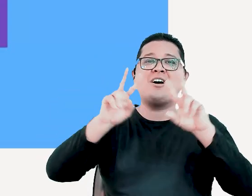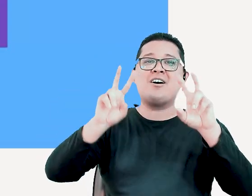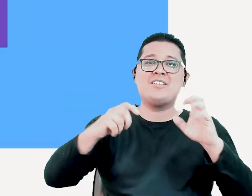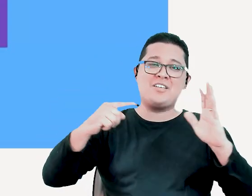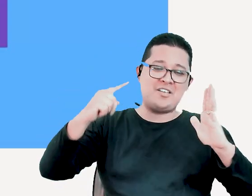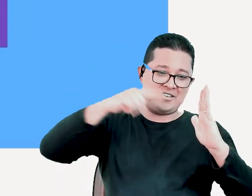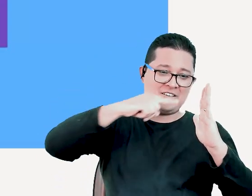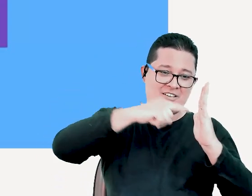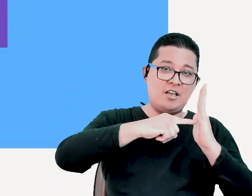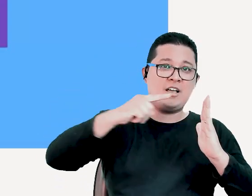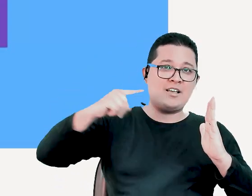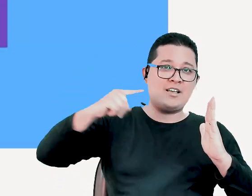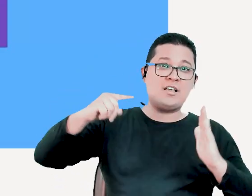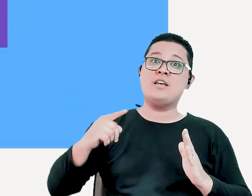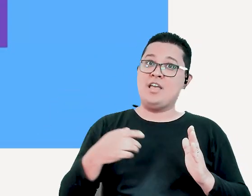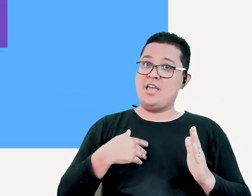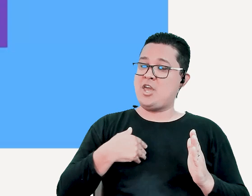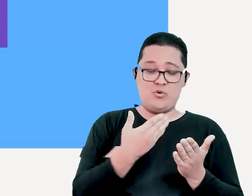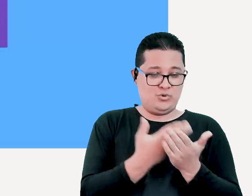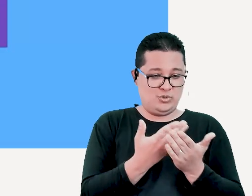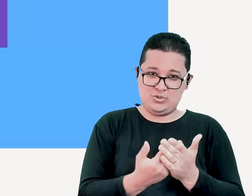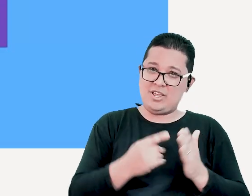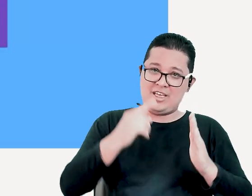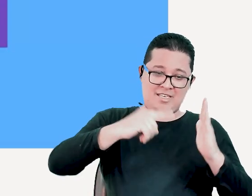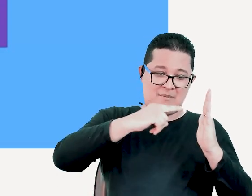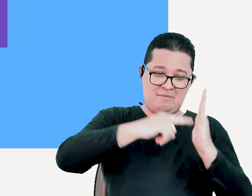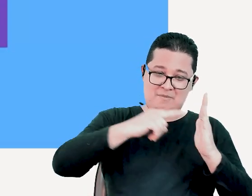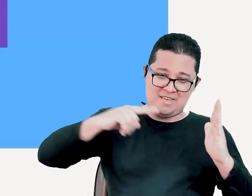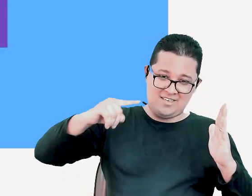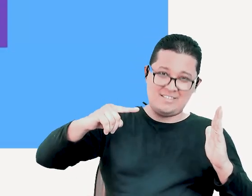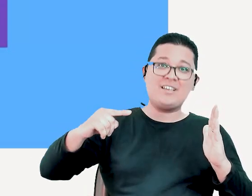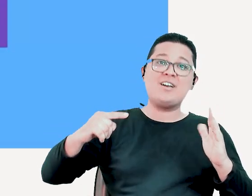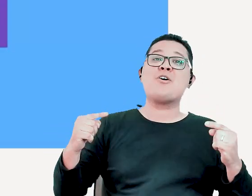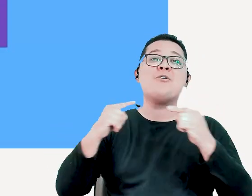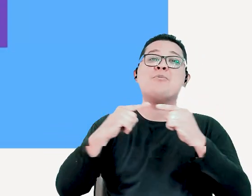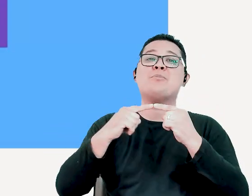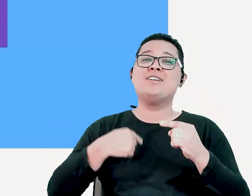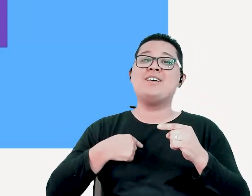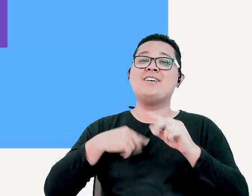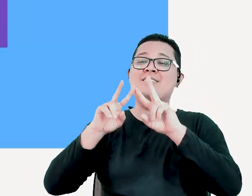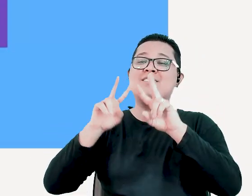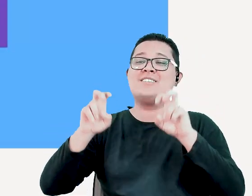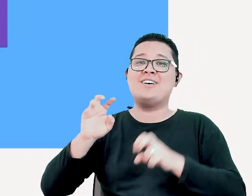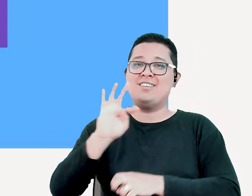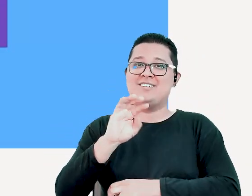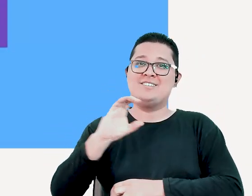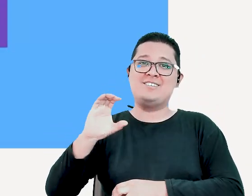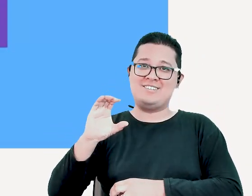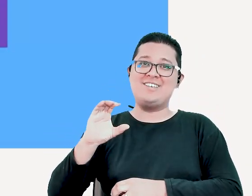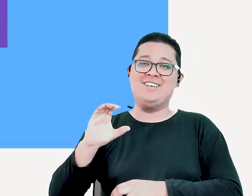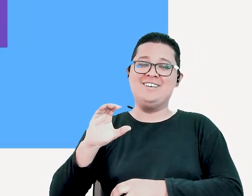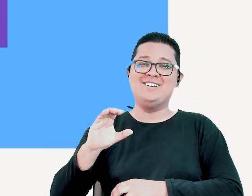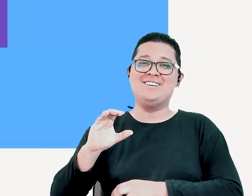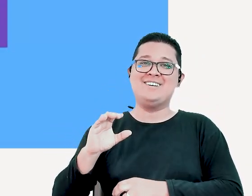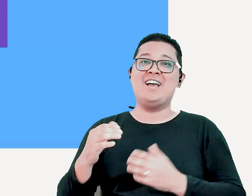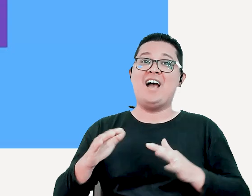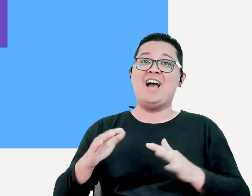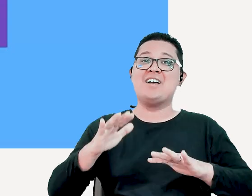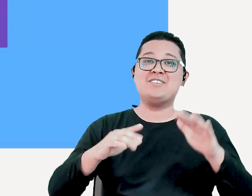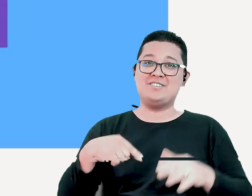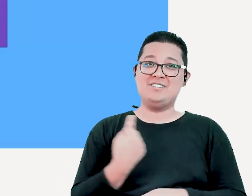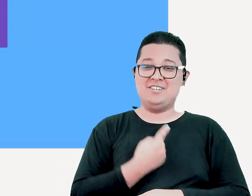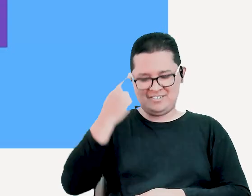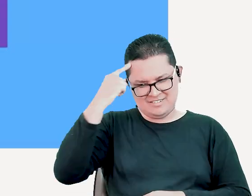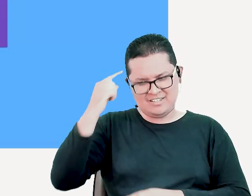do meu TCC, né? E tem me ajudado muito. Aparentemente, a gente que é mais da humanas acha que, eu não vou entender nada, ou, eu